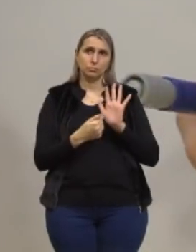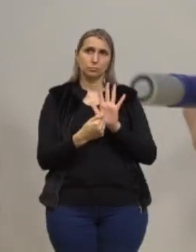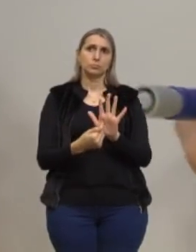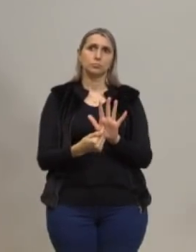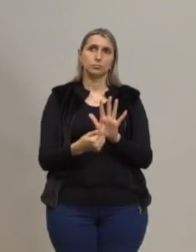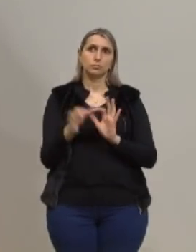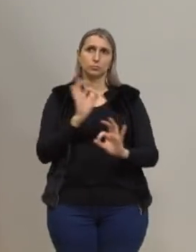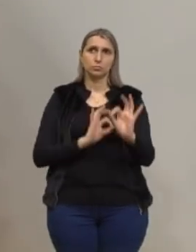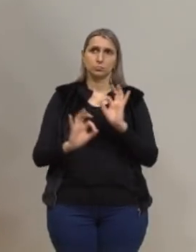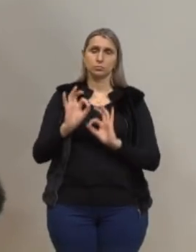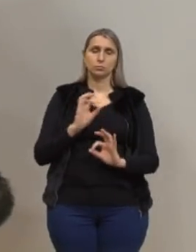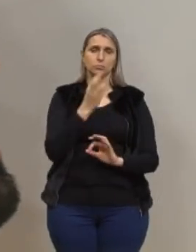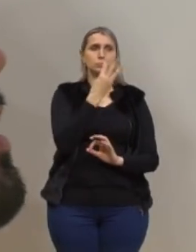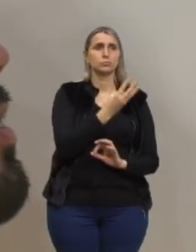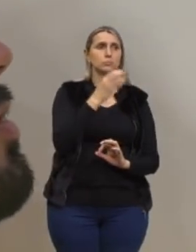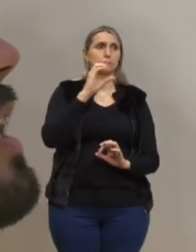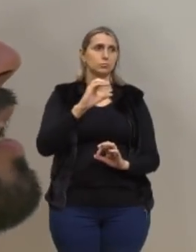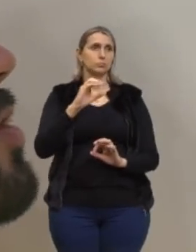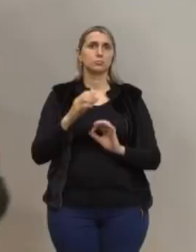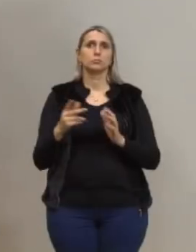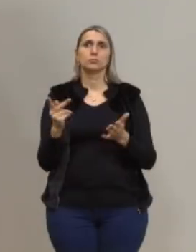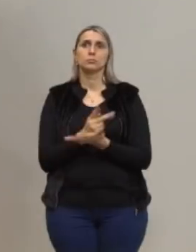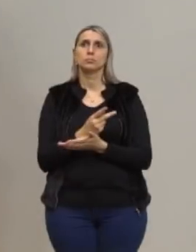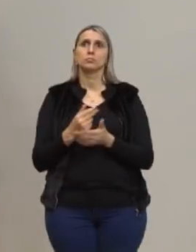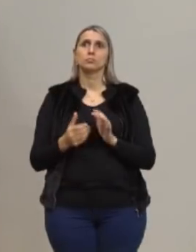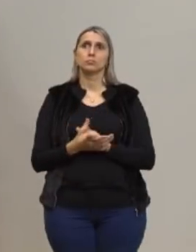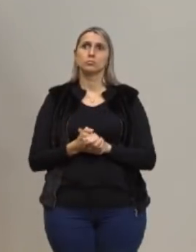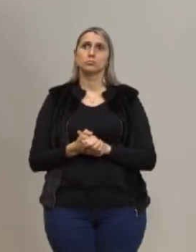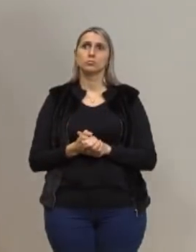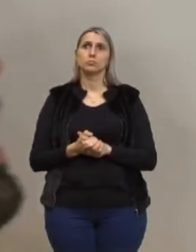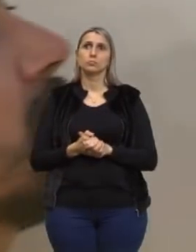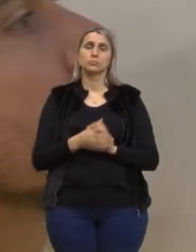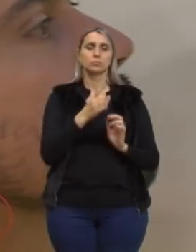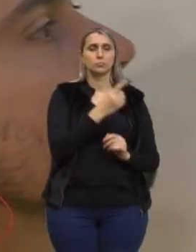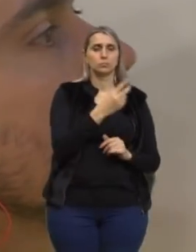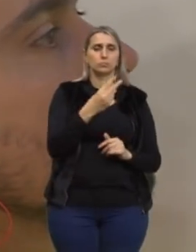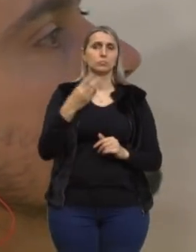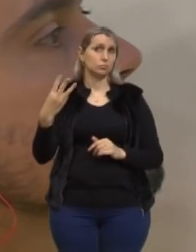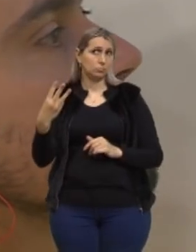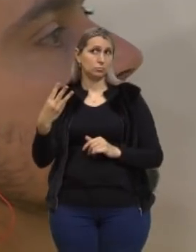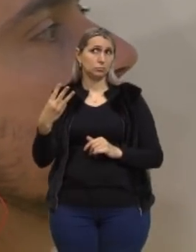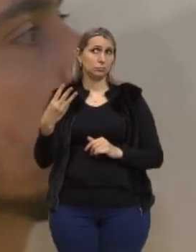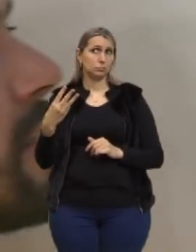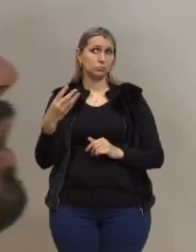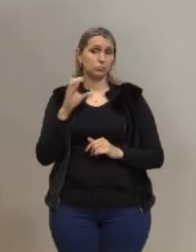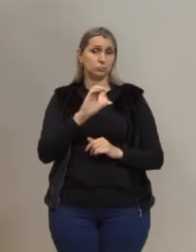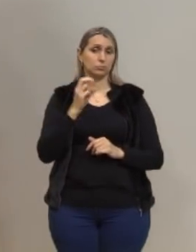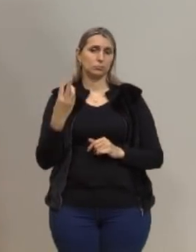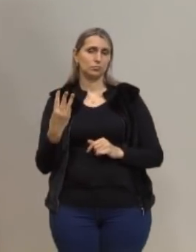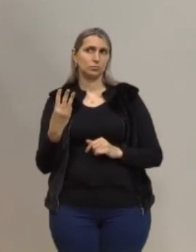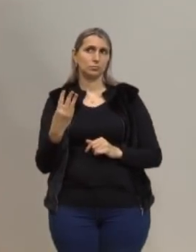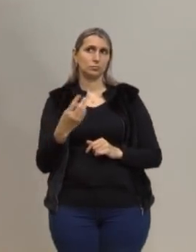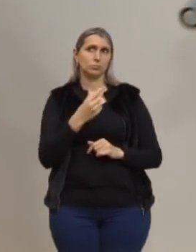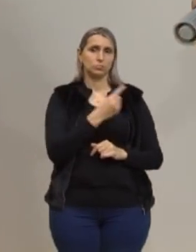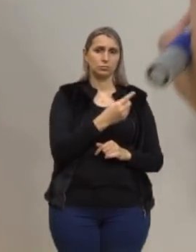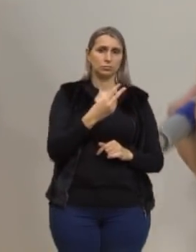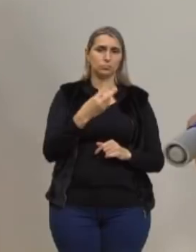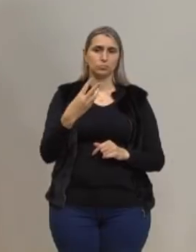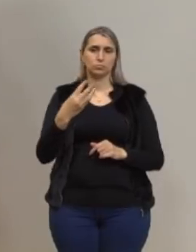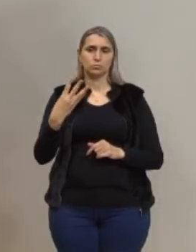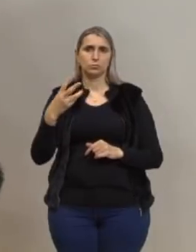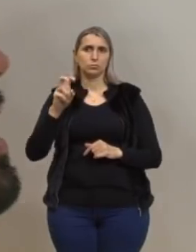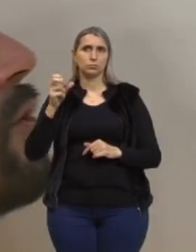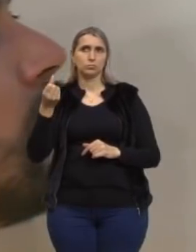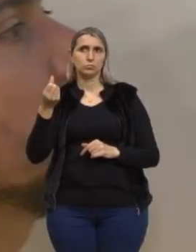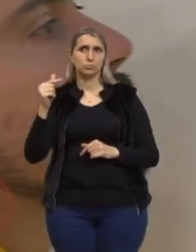e tem três carbonos que que acontece ó um dois três c3 1 2